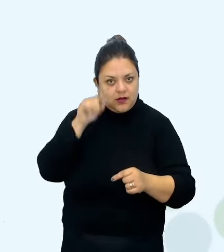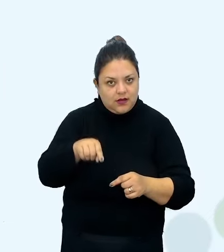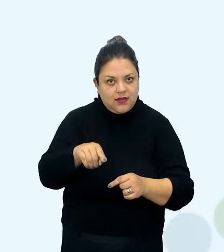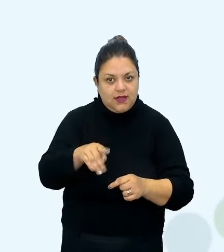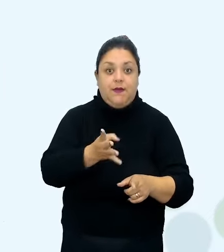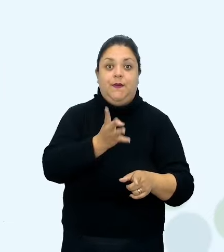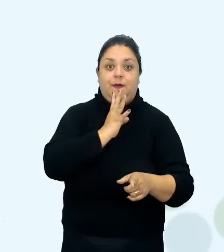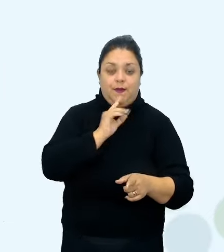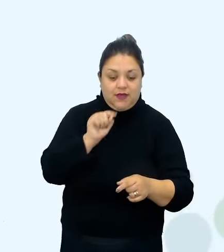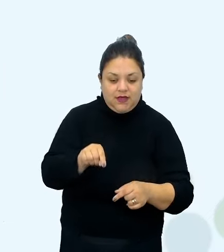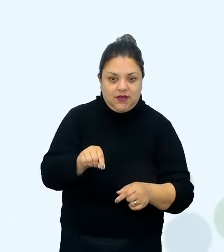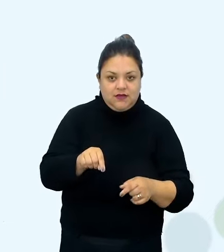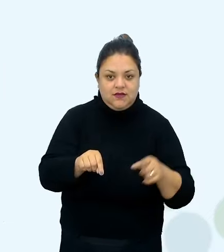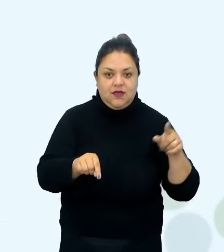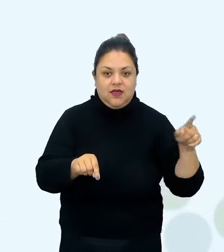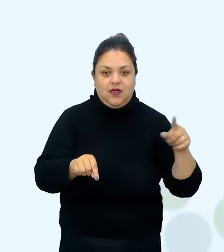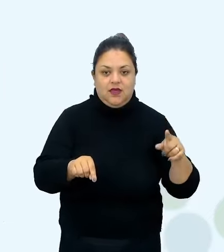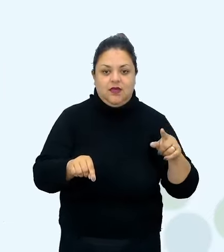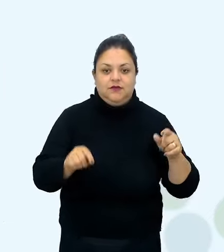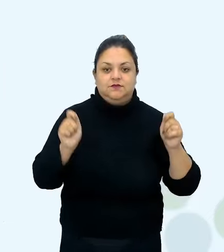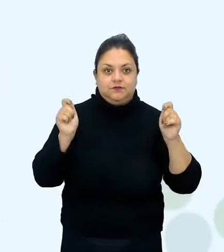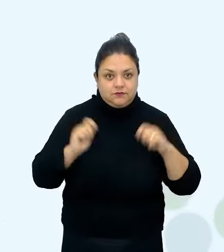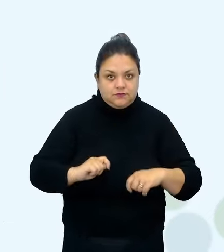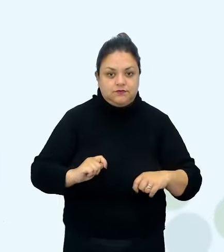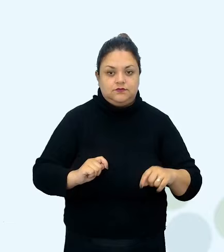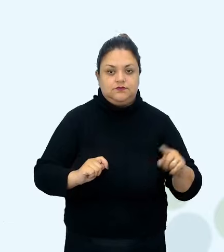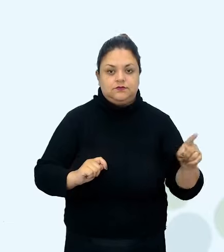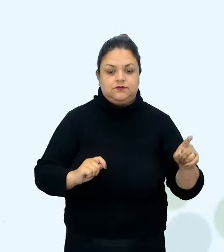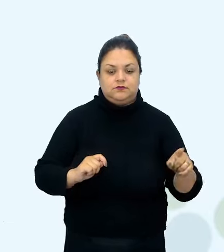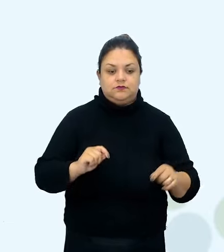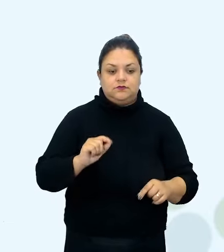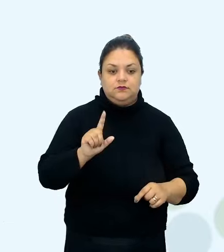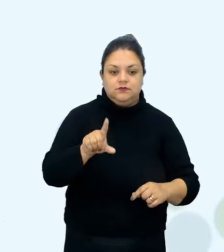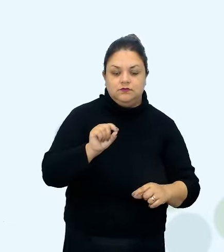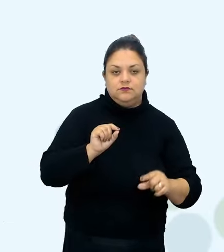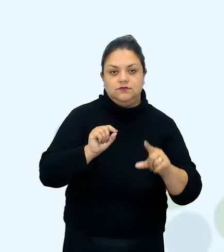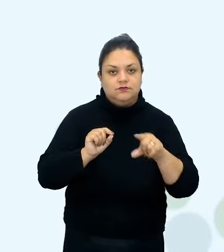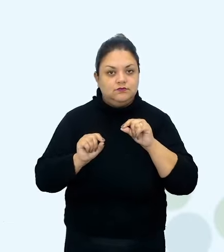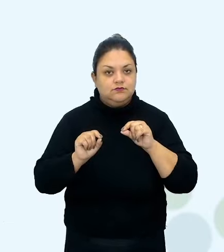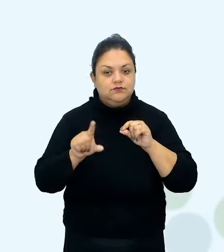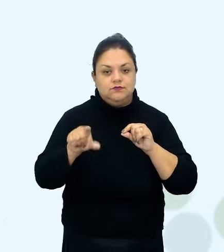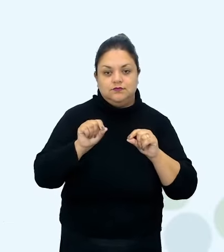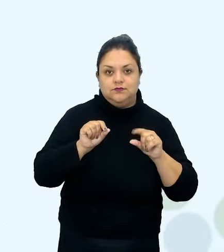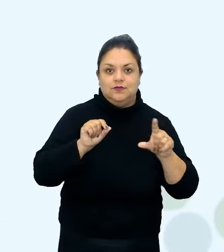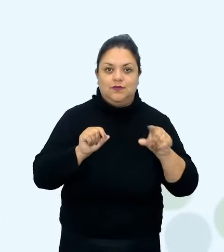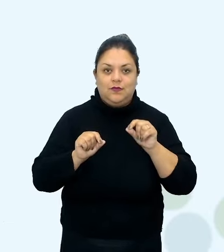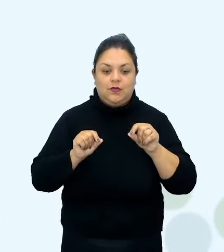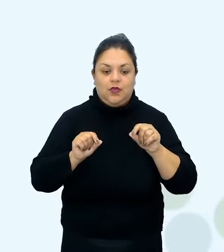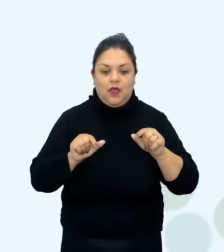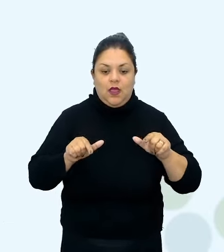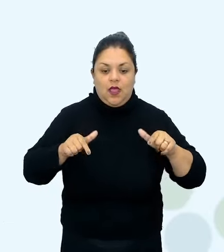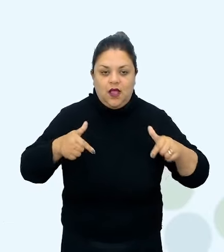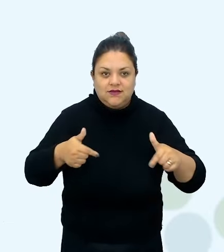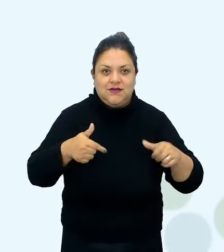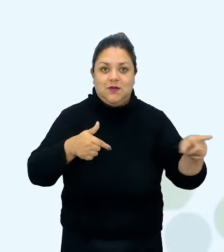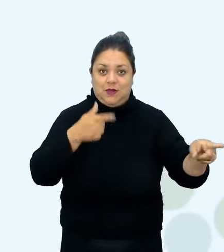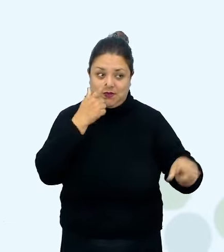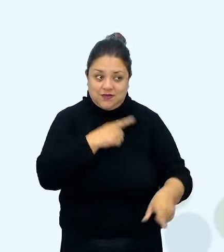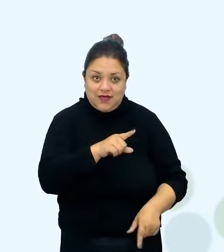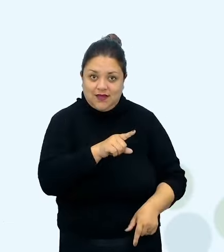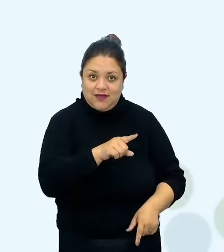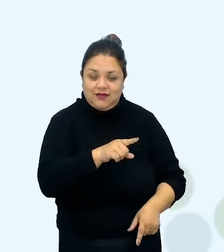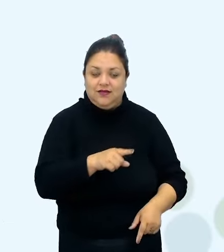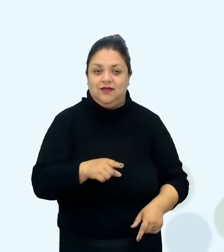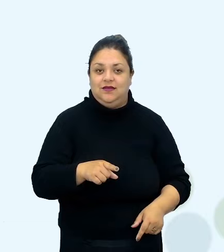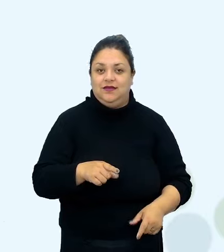ter o planejamento motor, né? Ela ter condições de fazer essa avaliação e fazer a ação. Então, quando a gente fala em